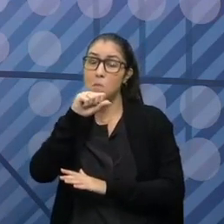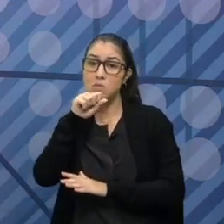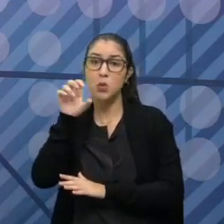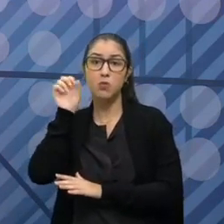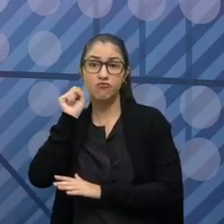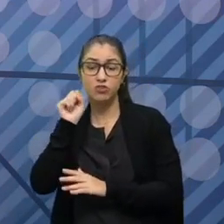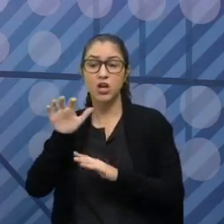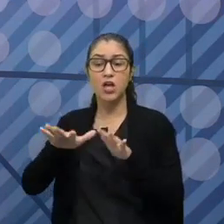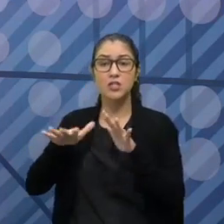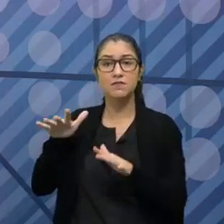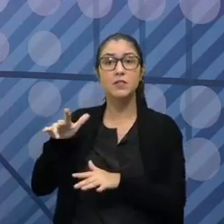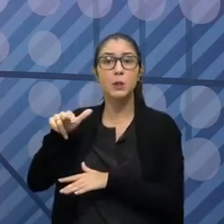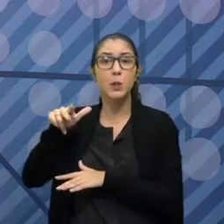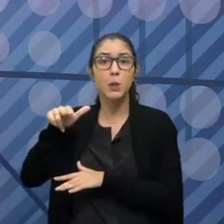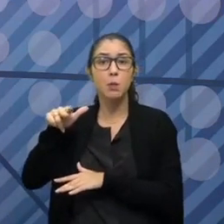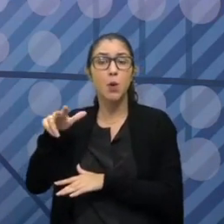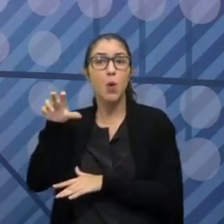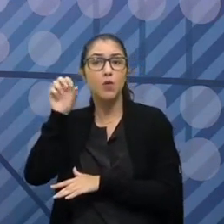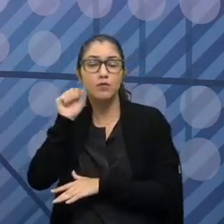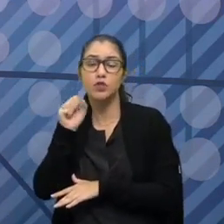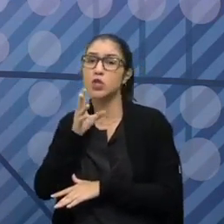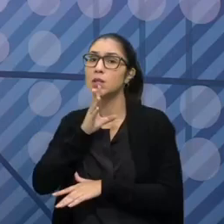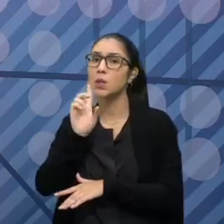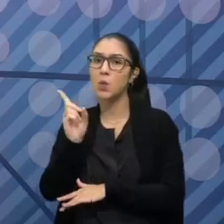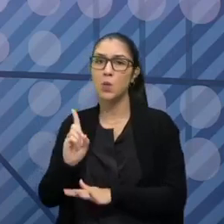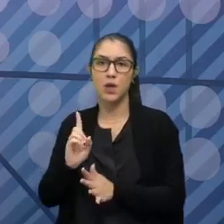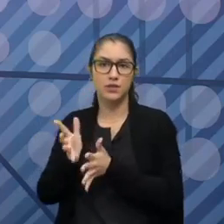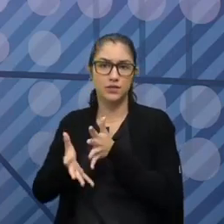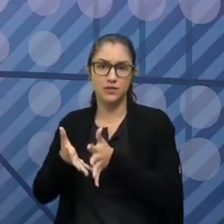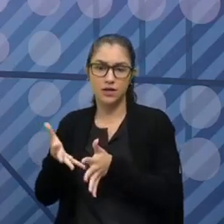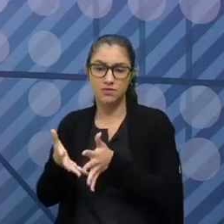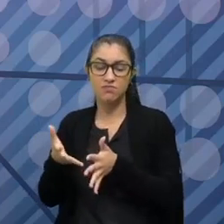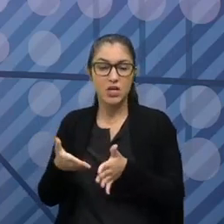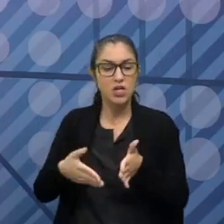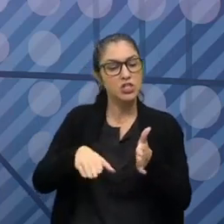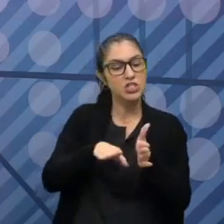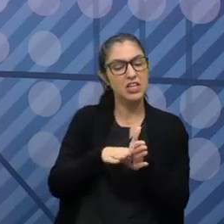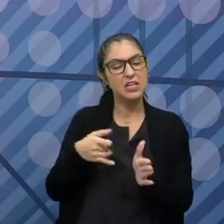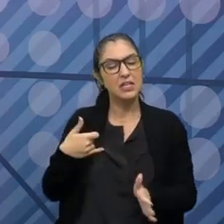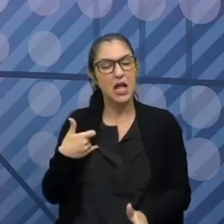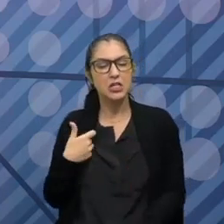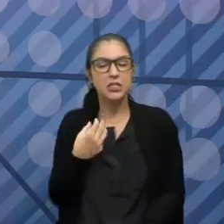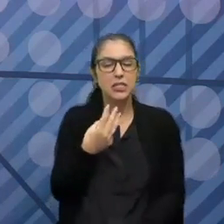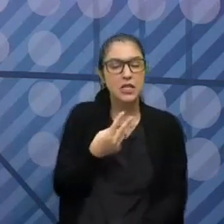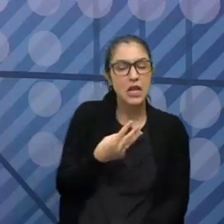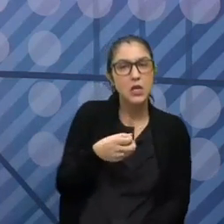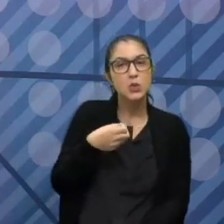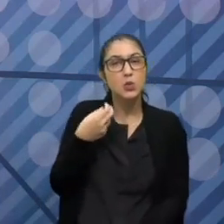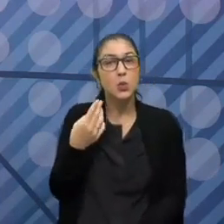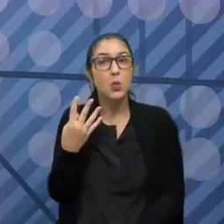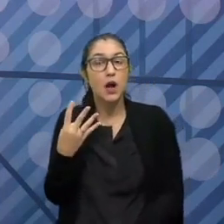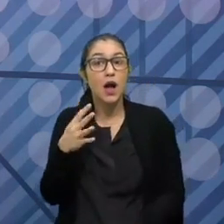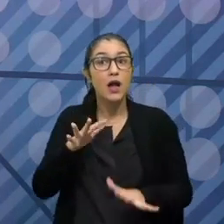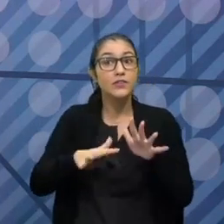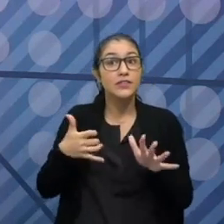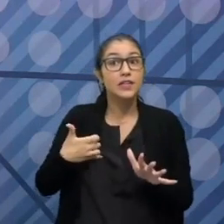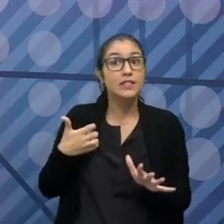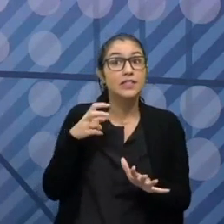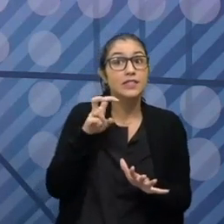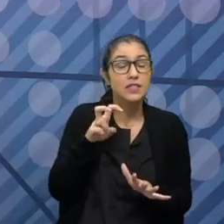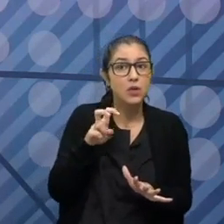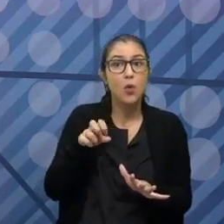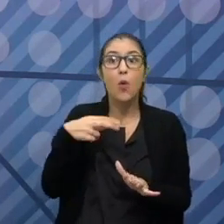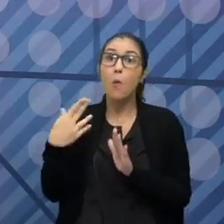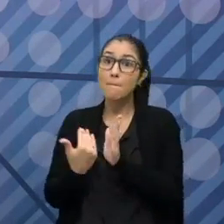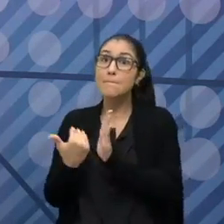irmãos ouvintes, não conhecem a língua de sinais e ele chega ali com 3, 4, às vezes 5, às vezes